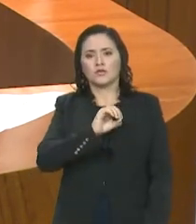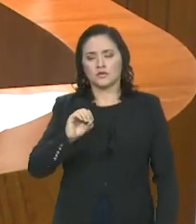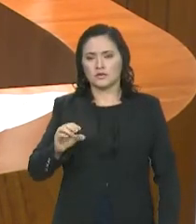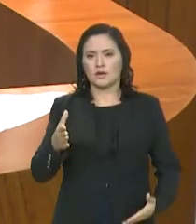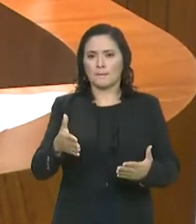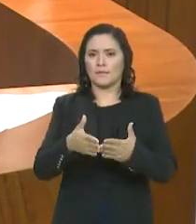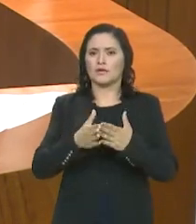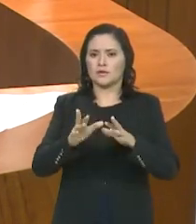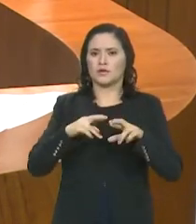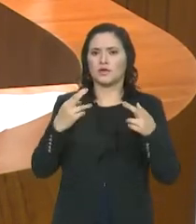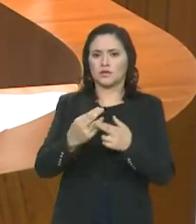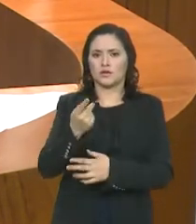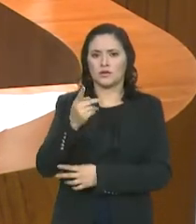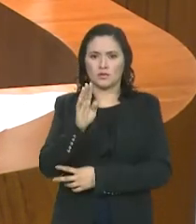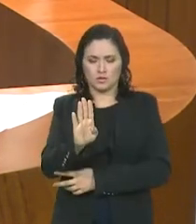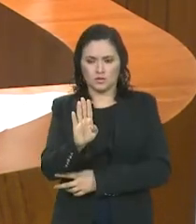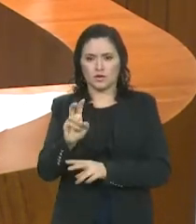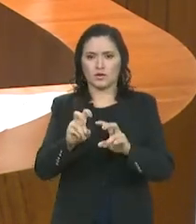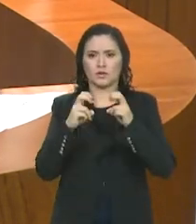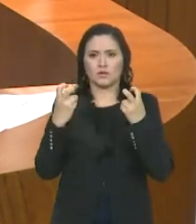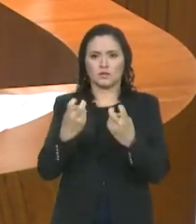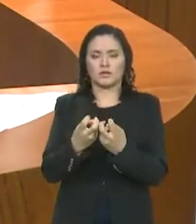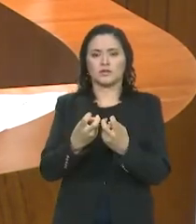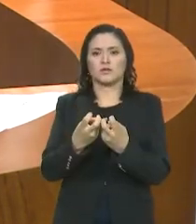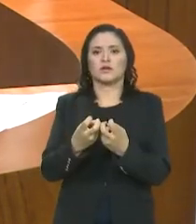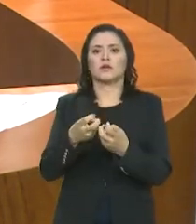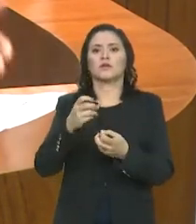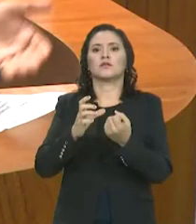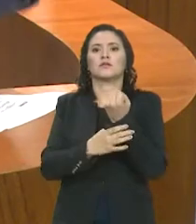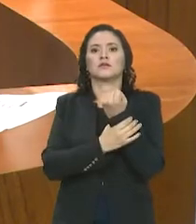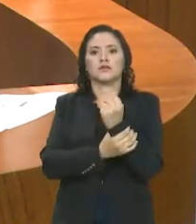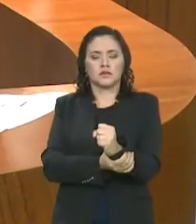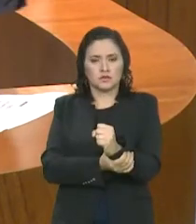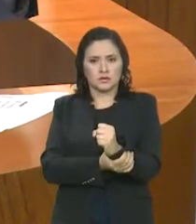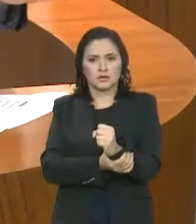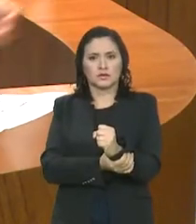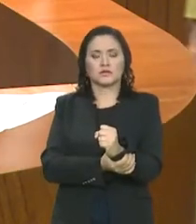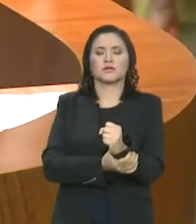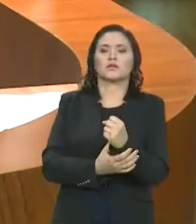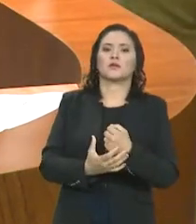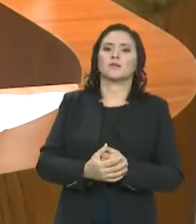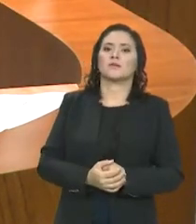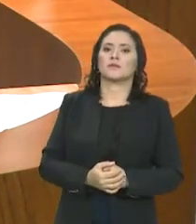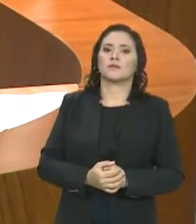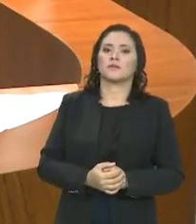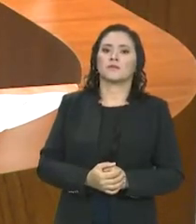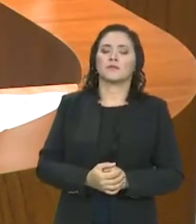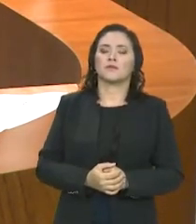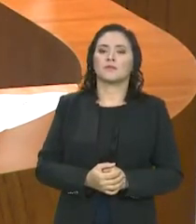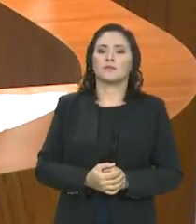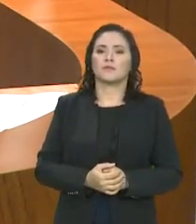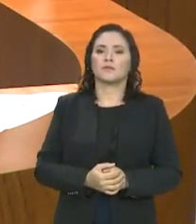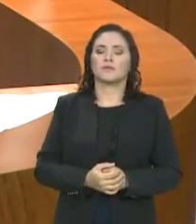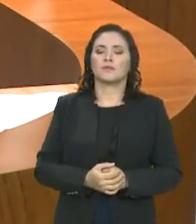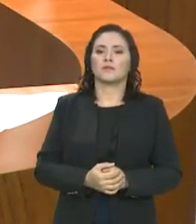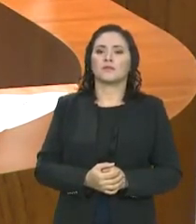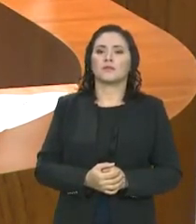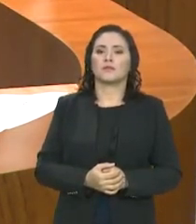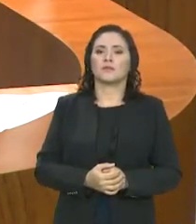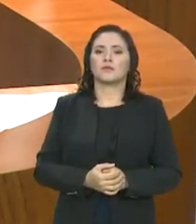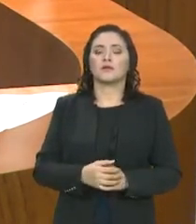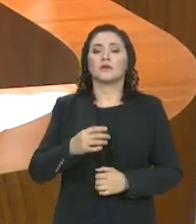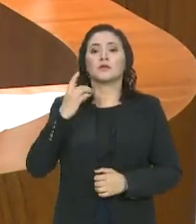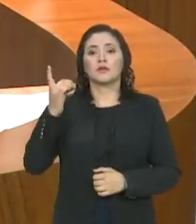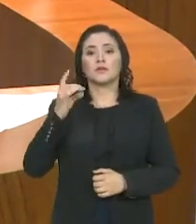uma audiência pública da Comissão de Segurança da Câmara Federal em São Luís para tratar a segurança pública do Estado do